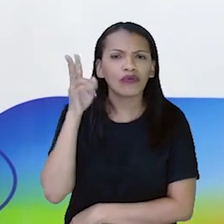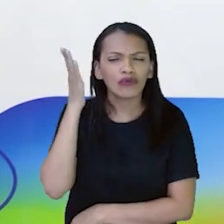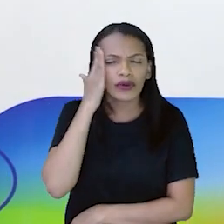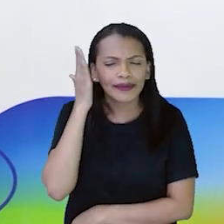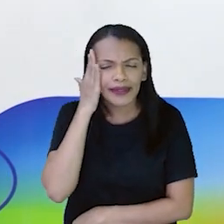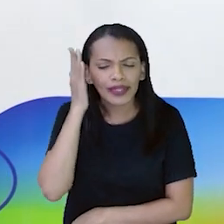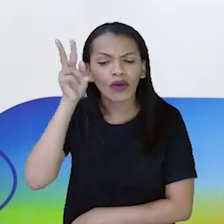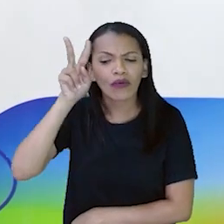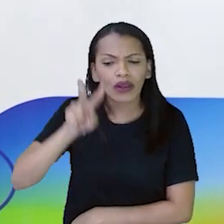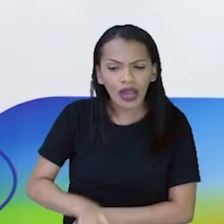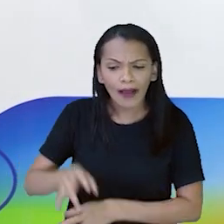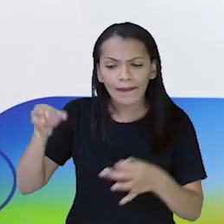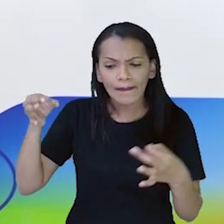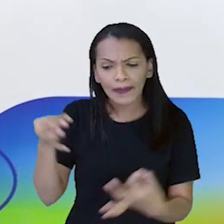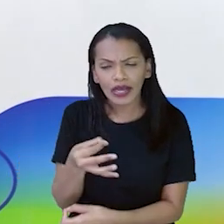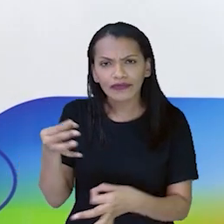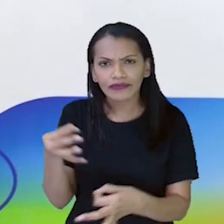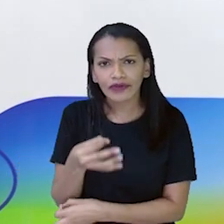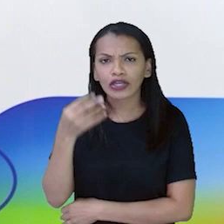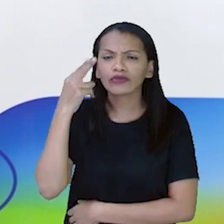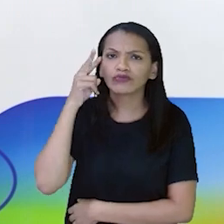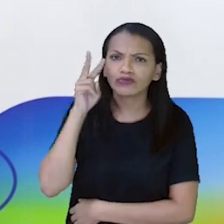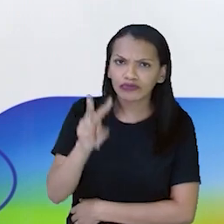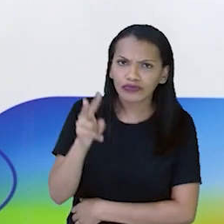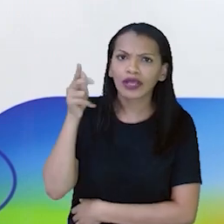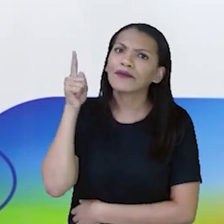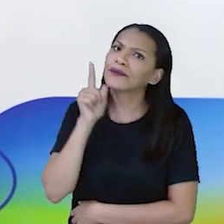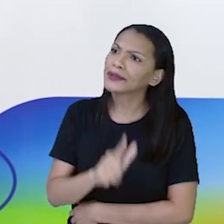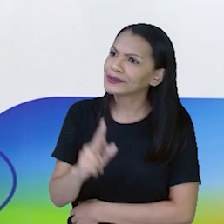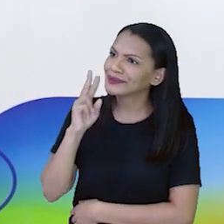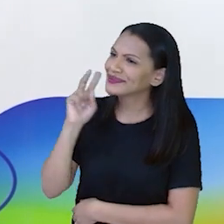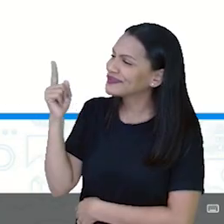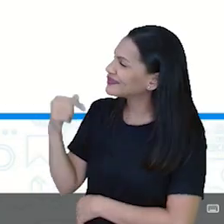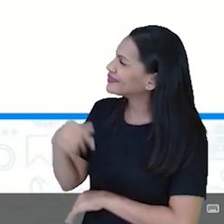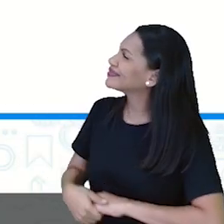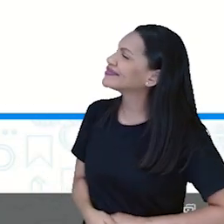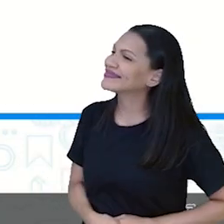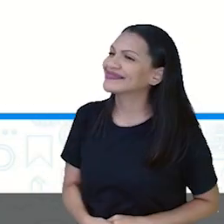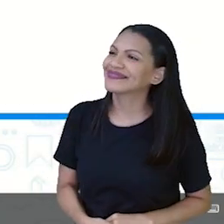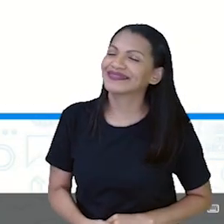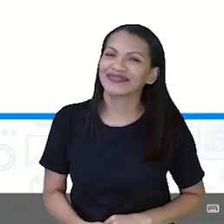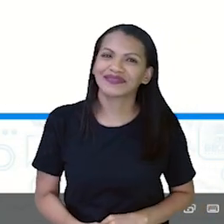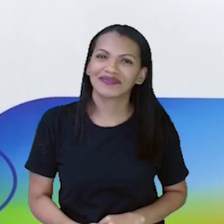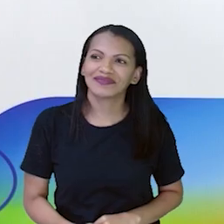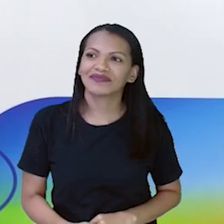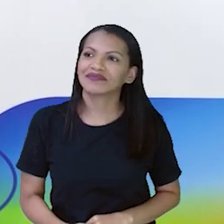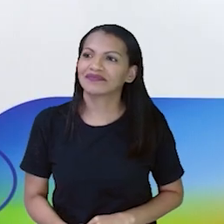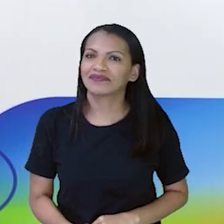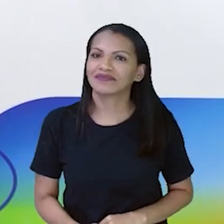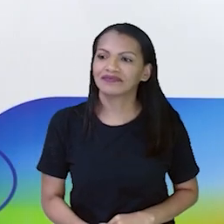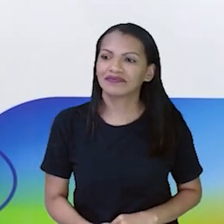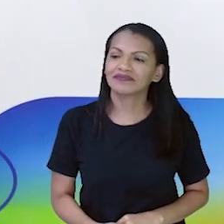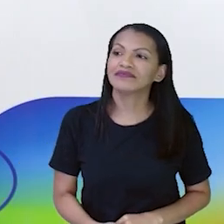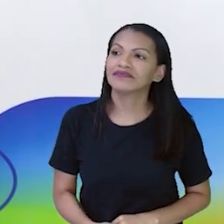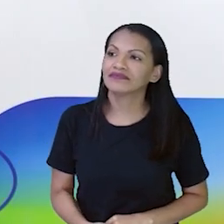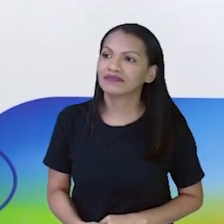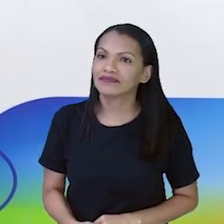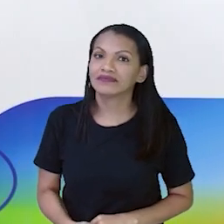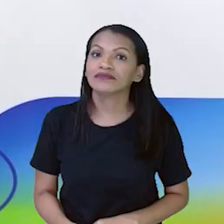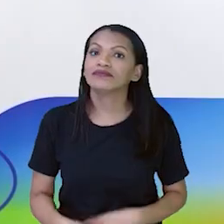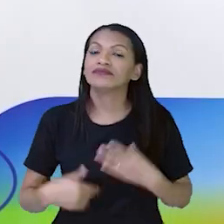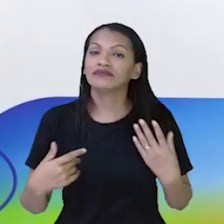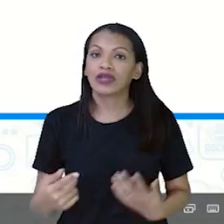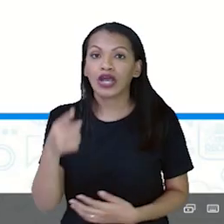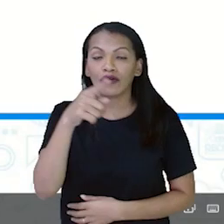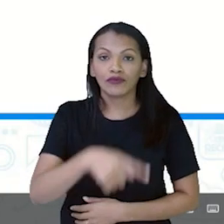gráfico perfeitamente. Olha ali, ó, bicicleta. Muito bom. Então... aqui vocês já responderam